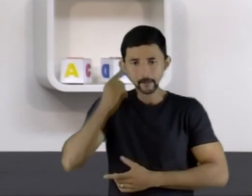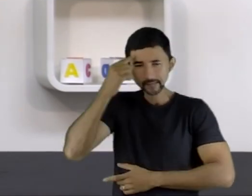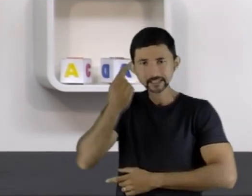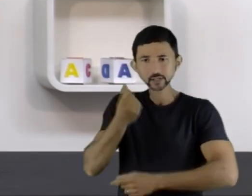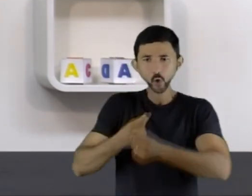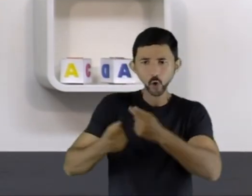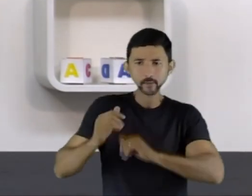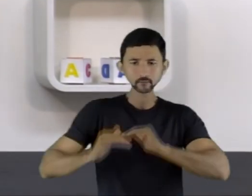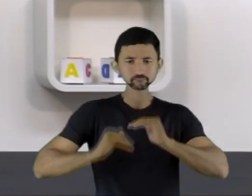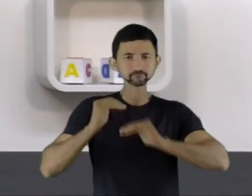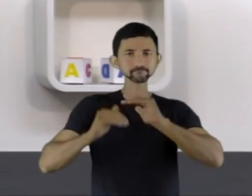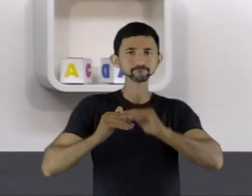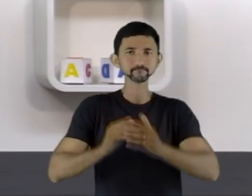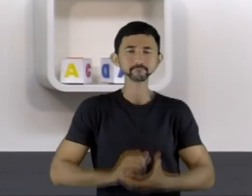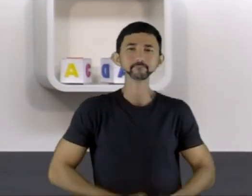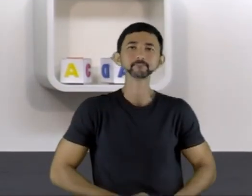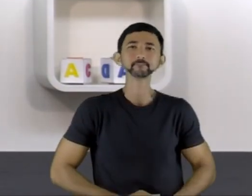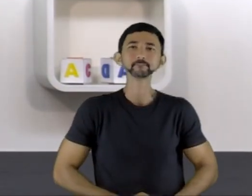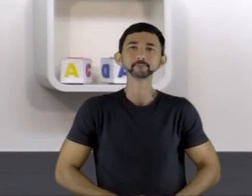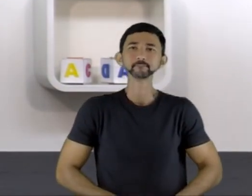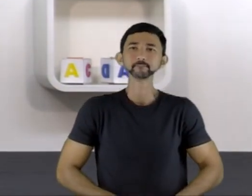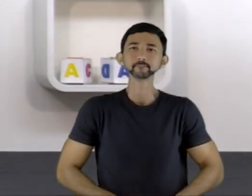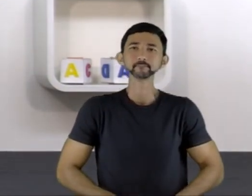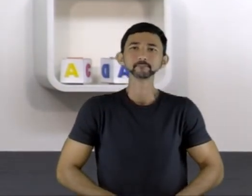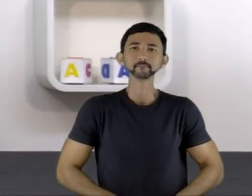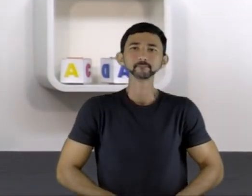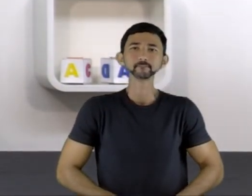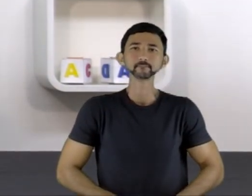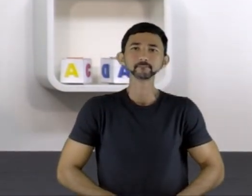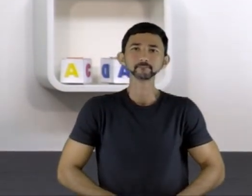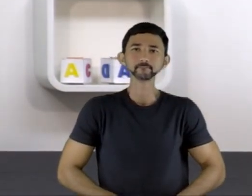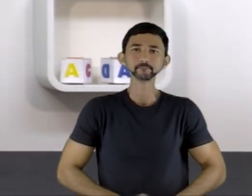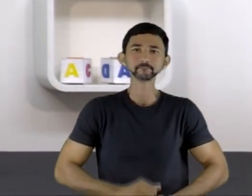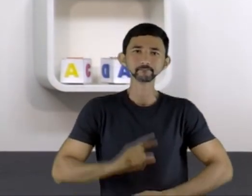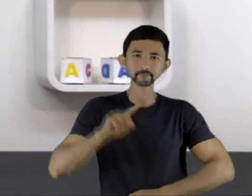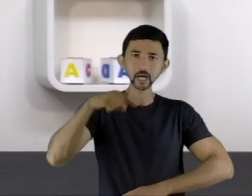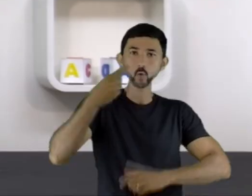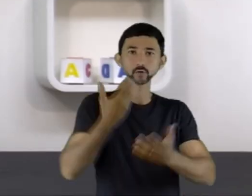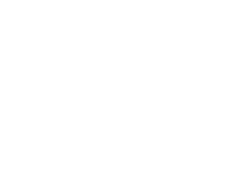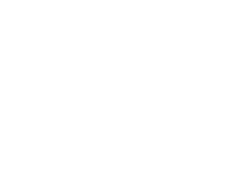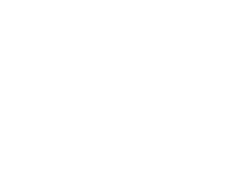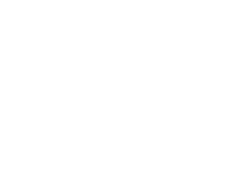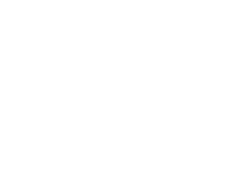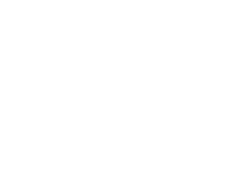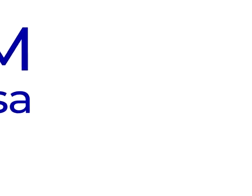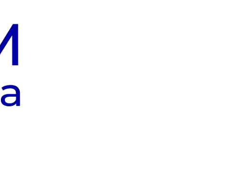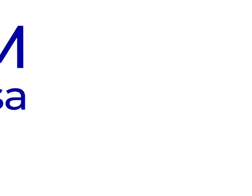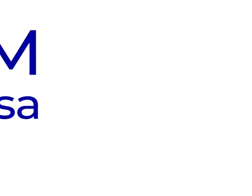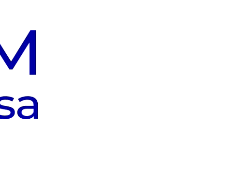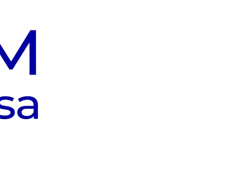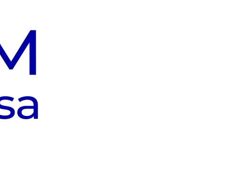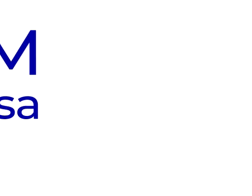se reerguer, tá bom? A gente se vê, pessoal. Obrigada.